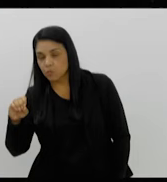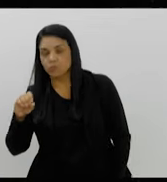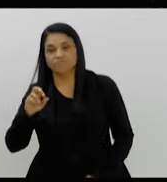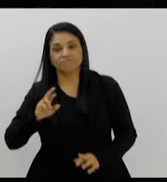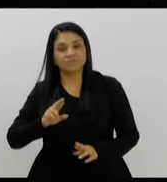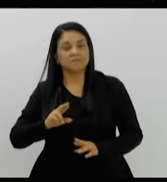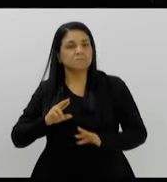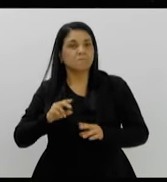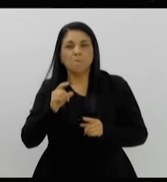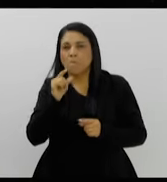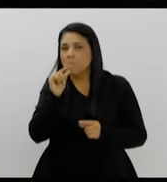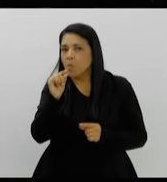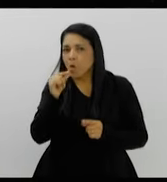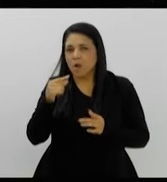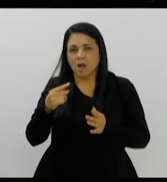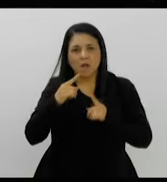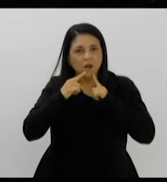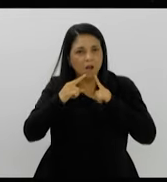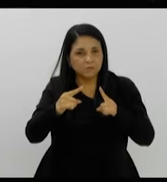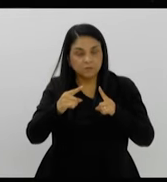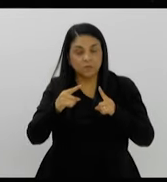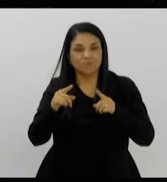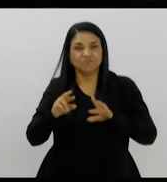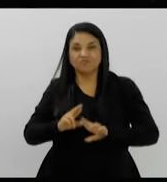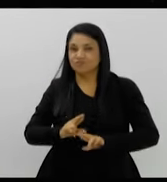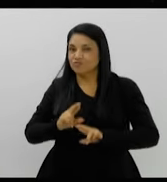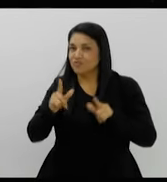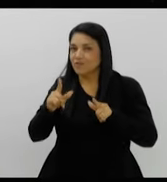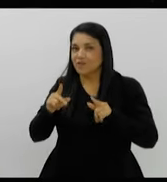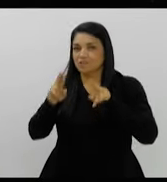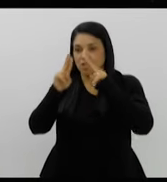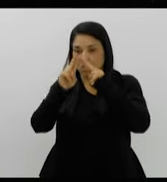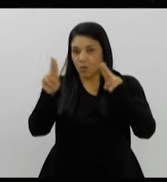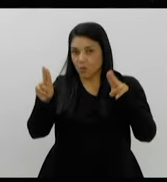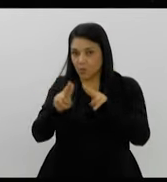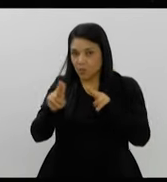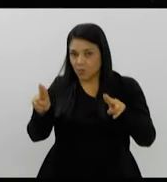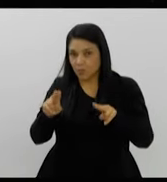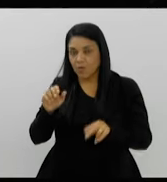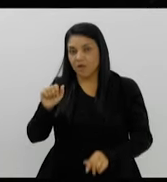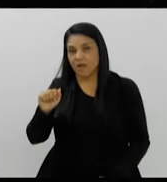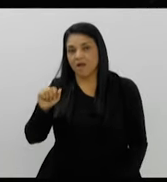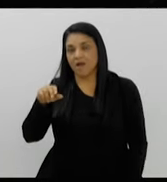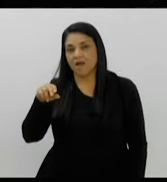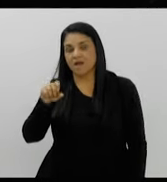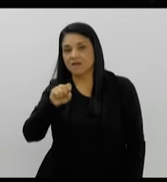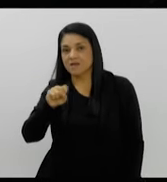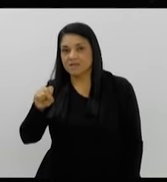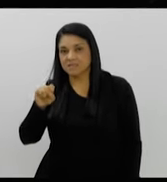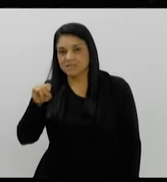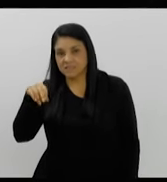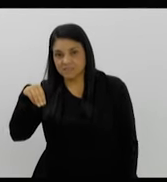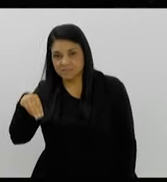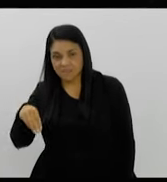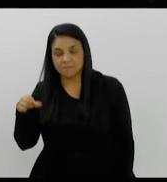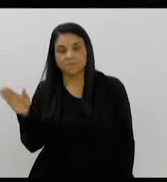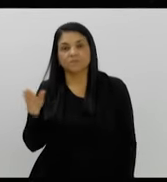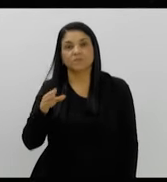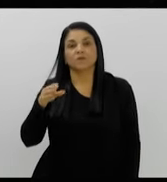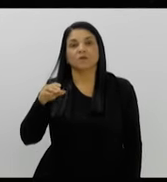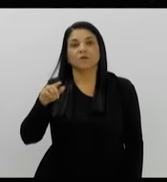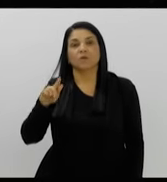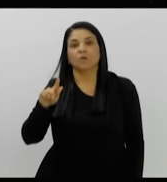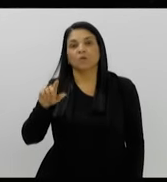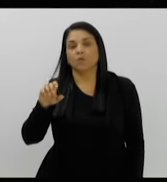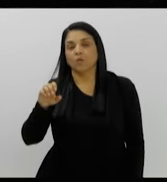1000 Golden Cross assim tô falando os piores e eu tenho que dar nome nome aos bois como